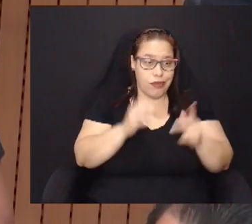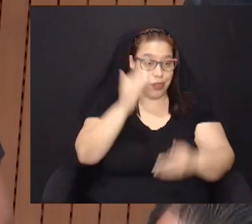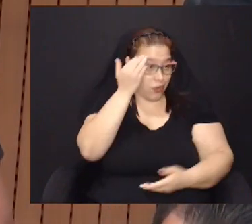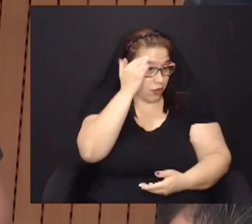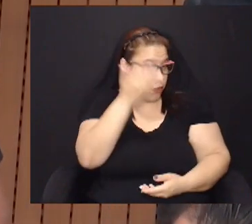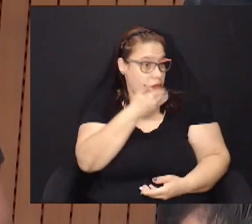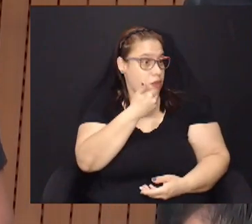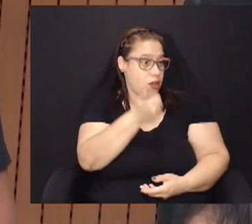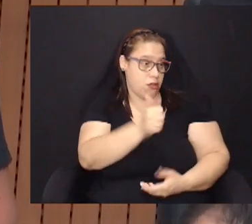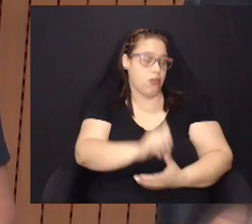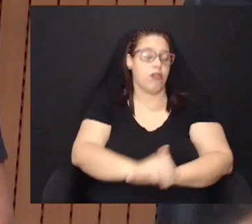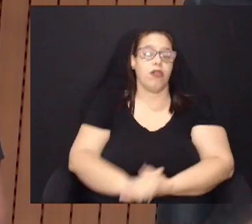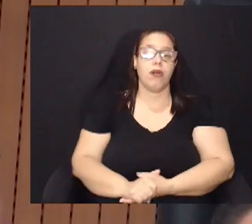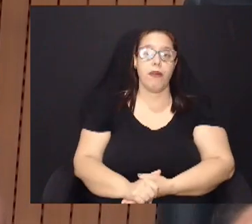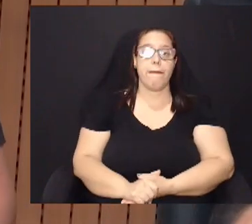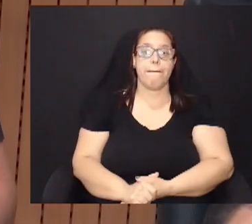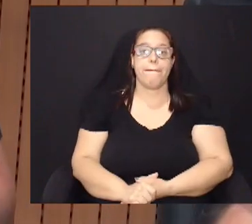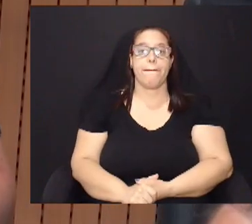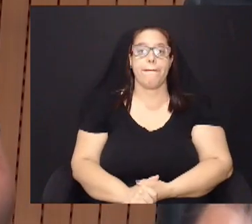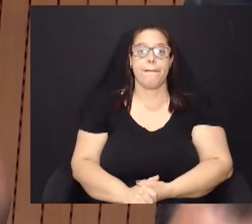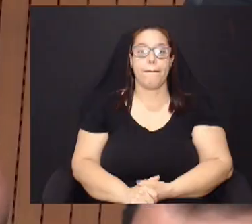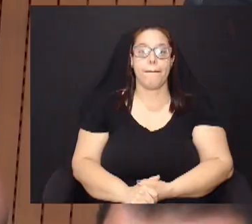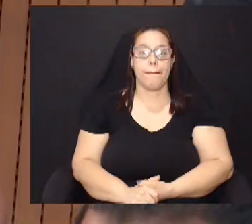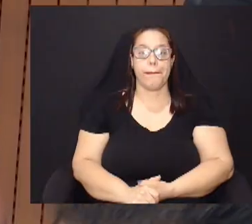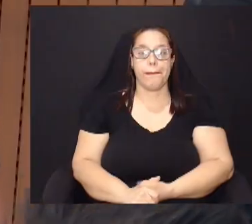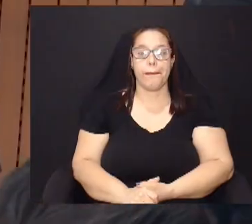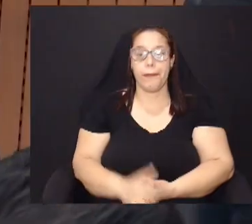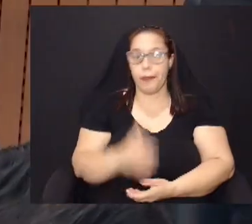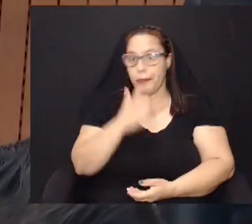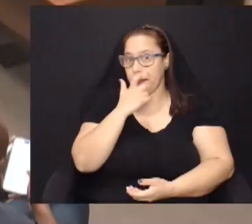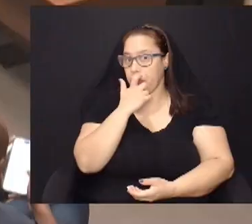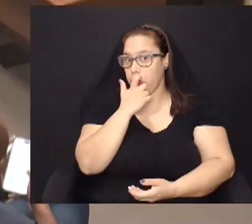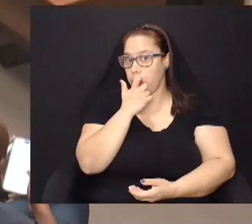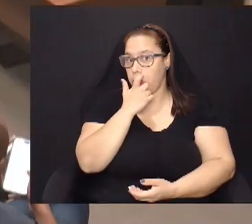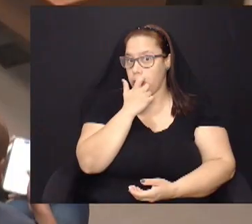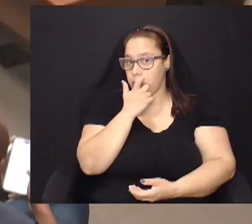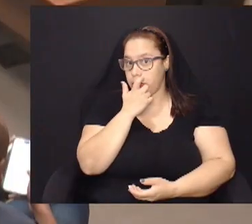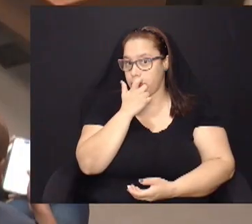mais. Alguém, outra pergunta?